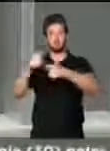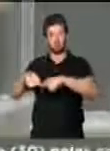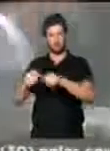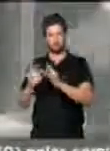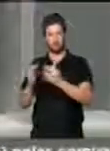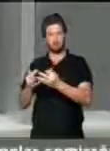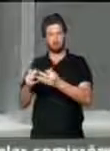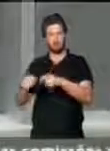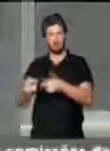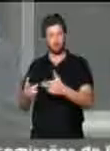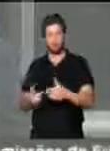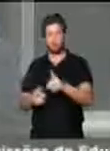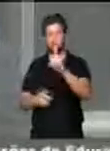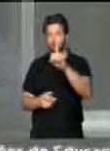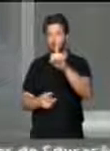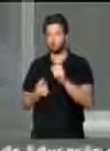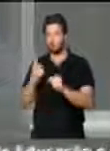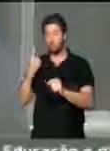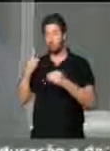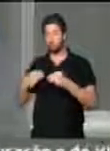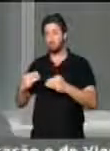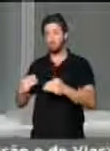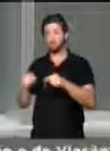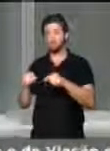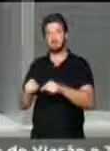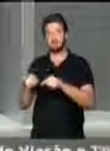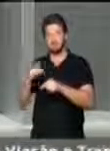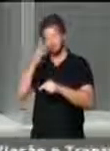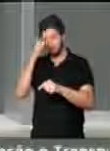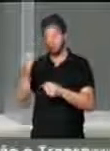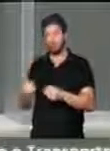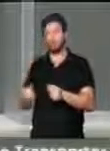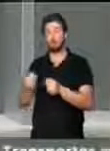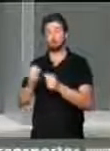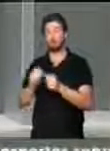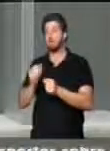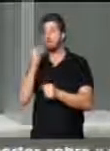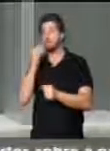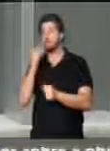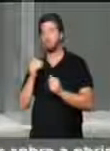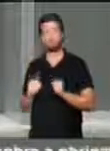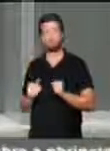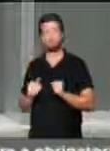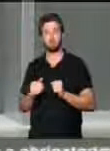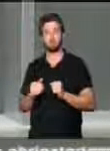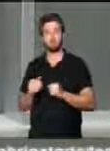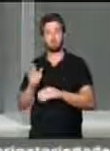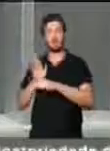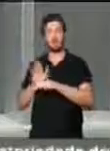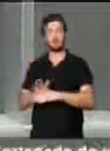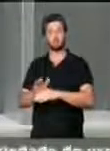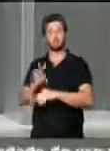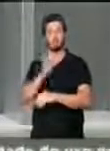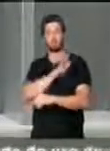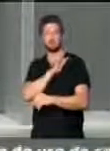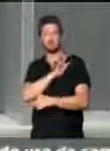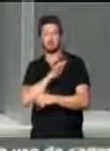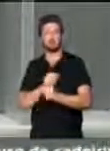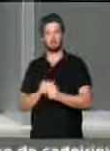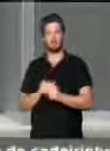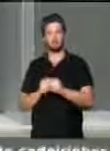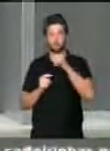Agrário, pasmem, um ministério dos que produzem a comida, que faz assistência técnica, que faz